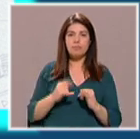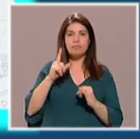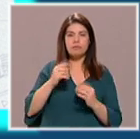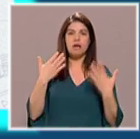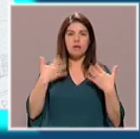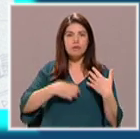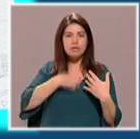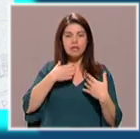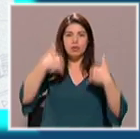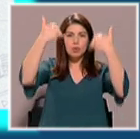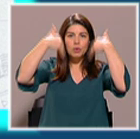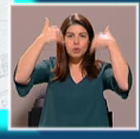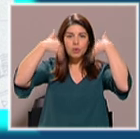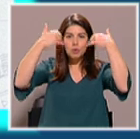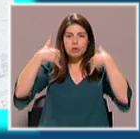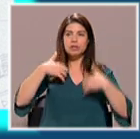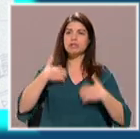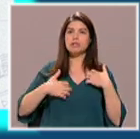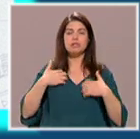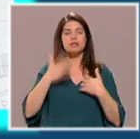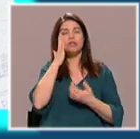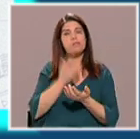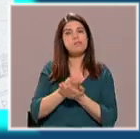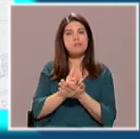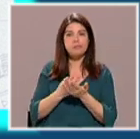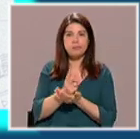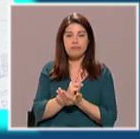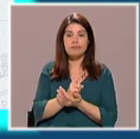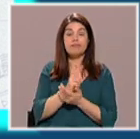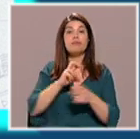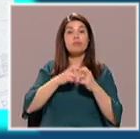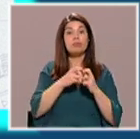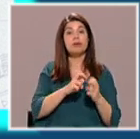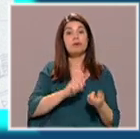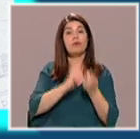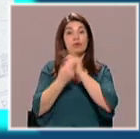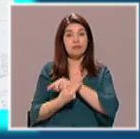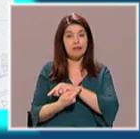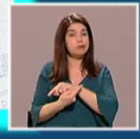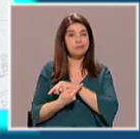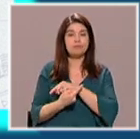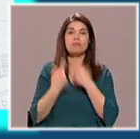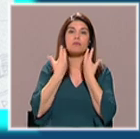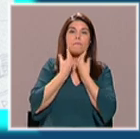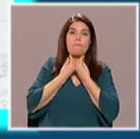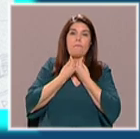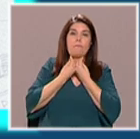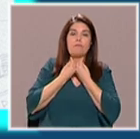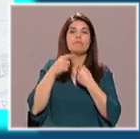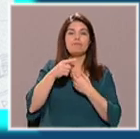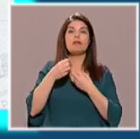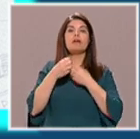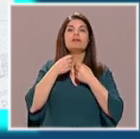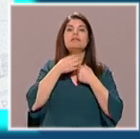muito, ficam ansiosos e têm dificuldade em dormir. O problema oposto é o hipotiroidismo, que ocorre quando a tiroide envia